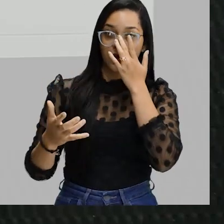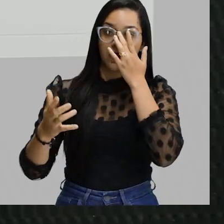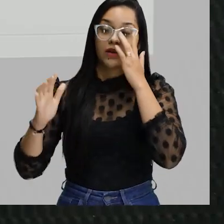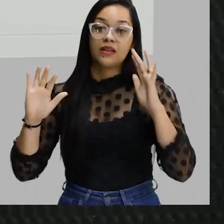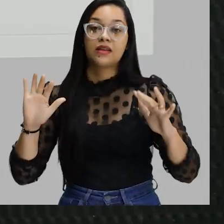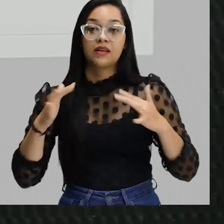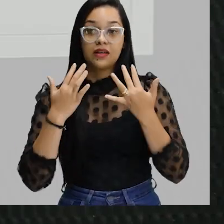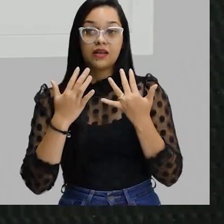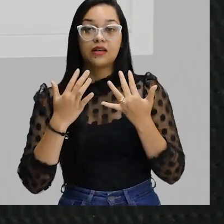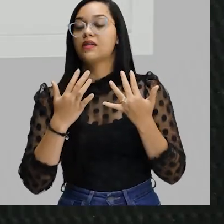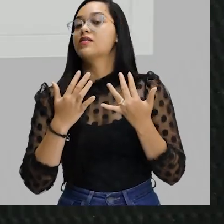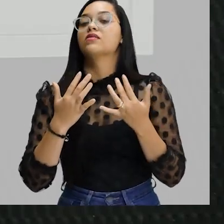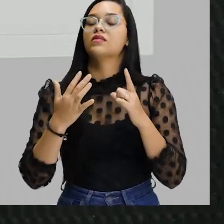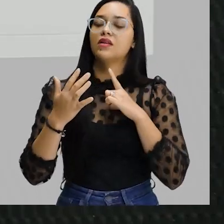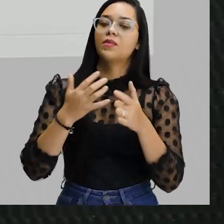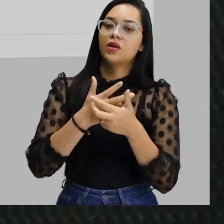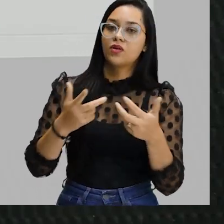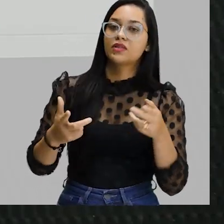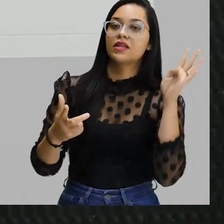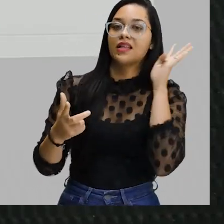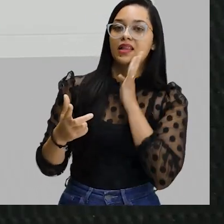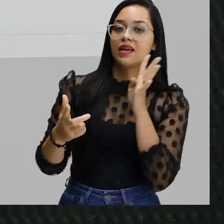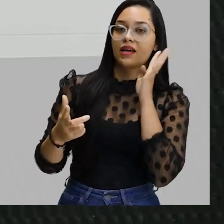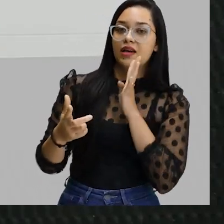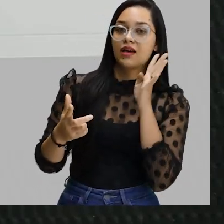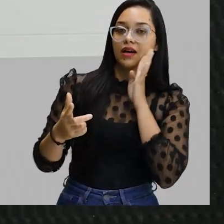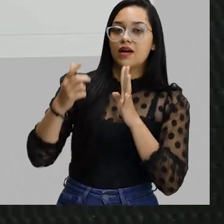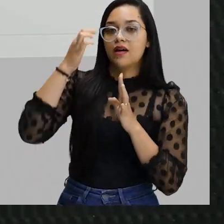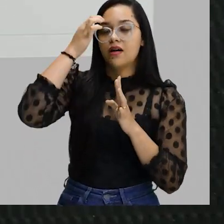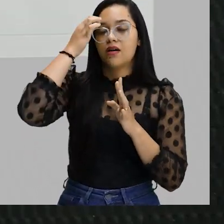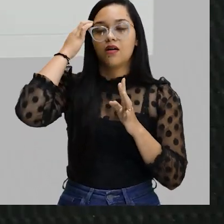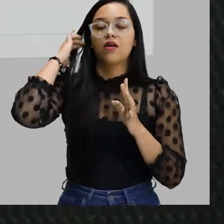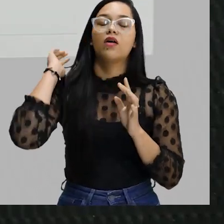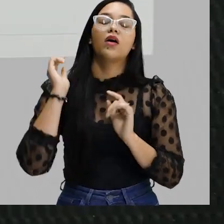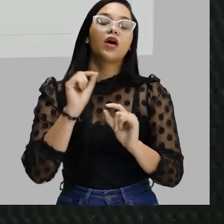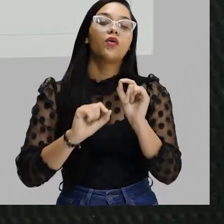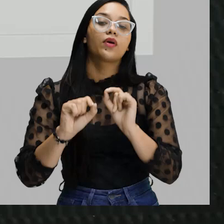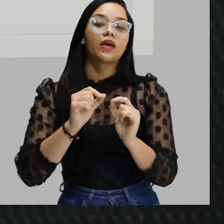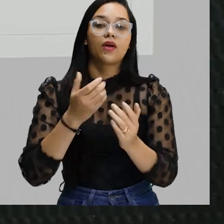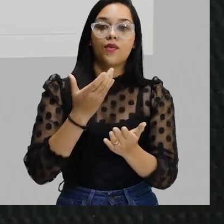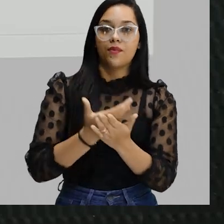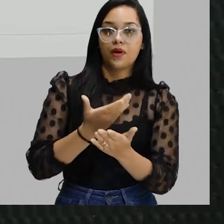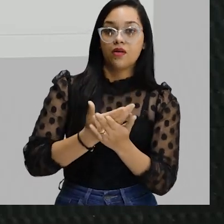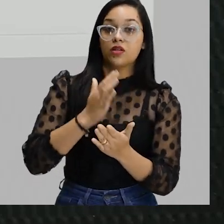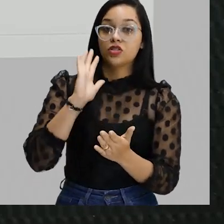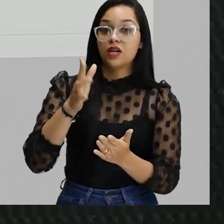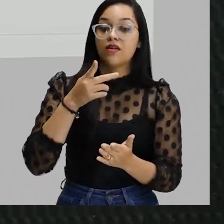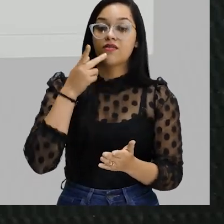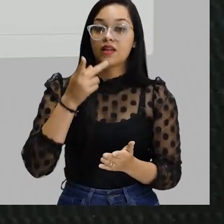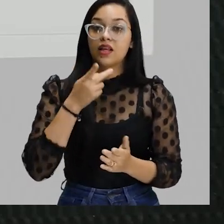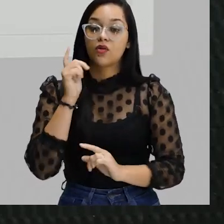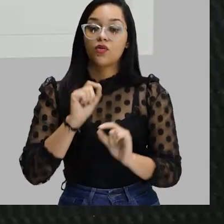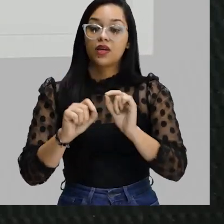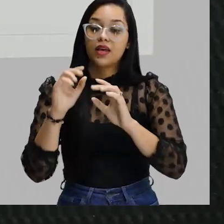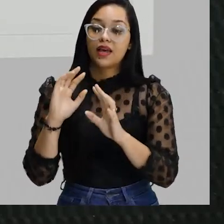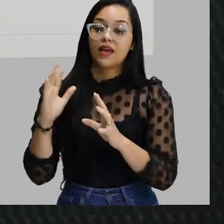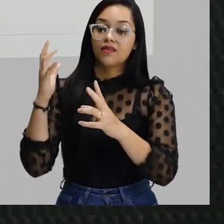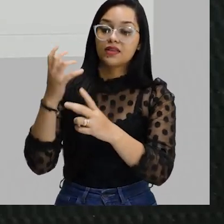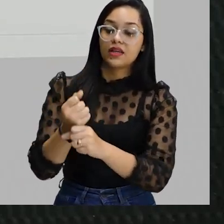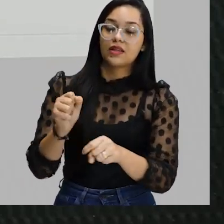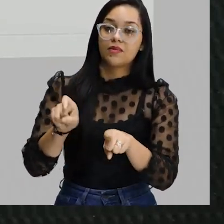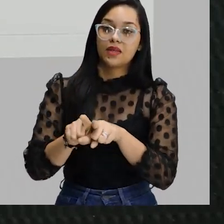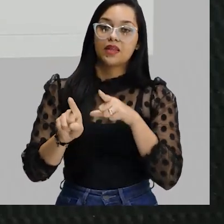ligadinho. Tem muita coisa bacana, certo? É basicamente uma aula, como eu falei, que nós vamos revisar e